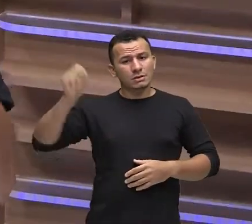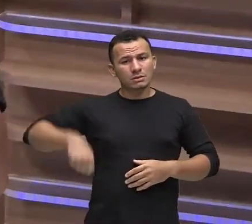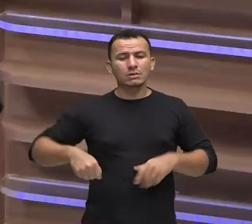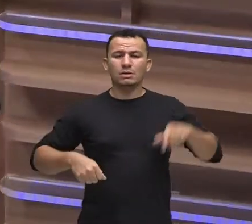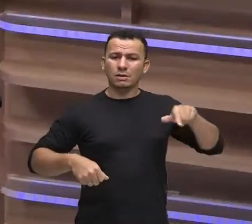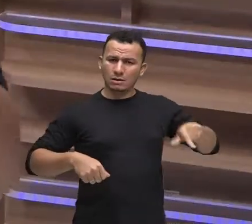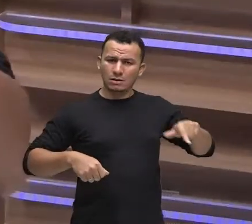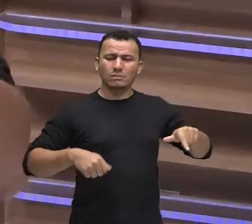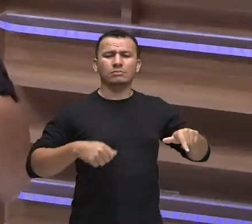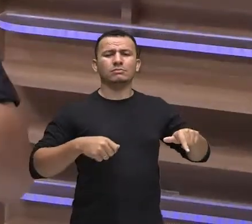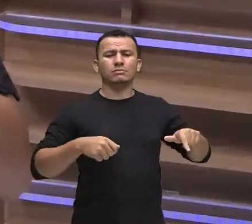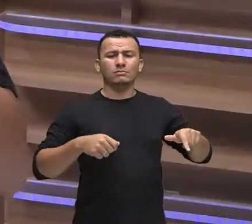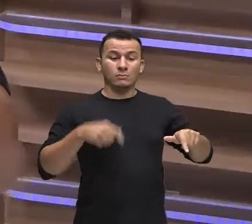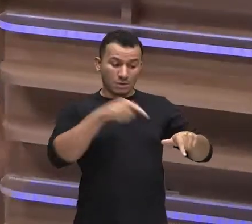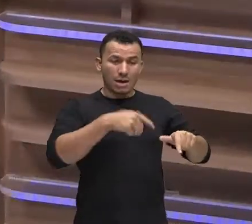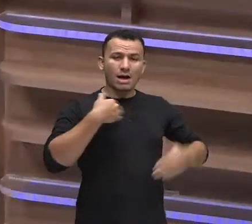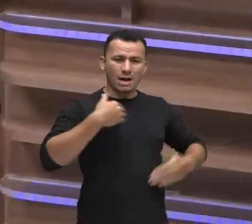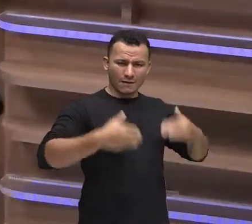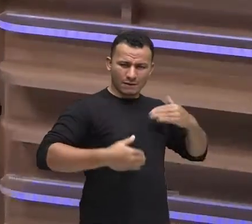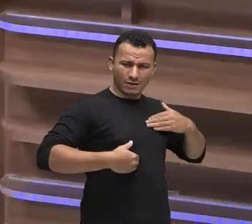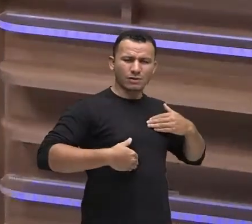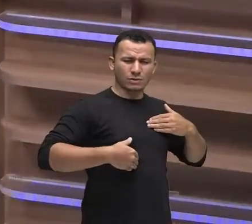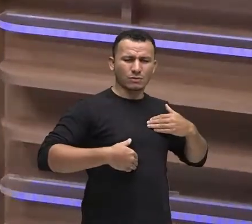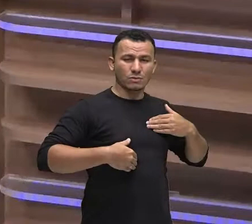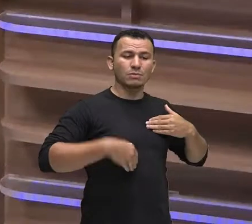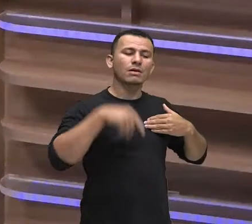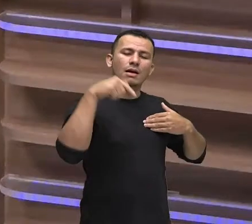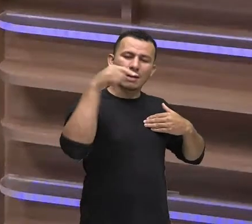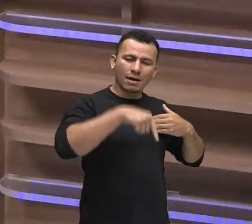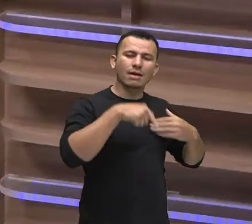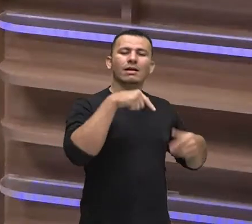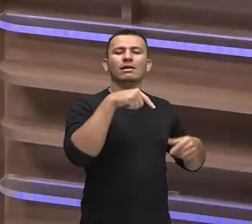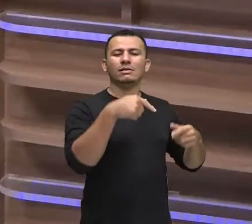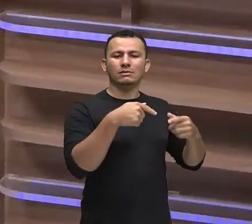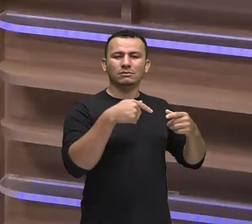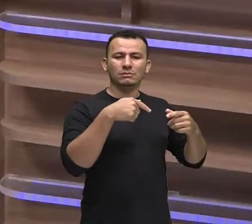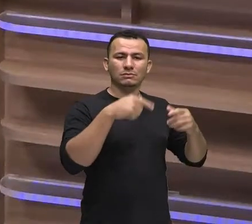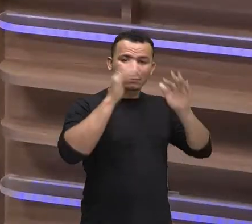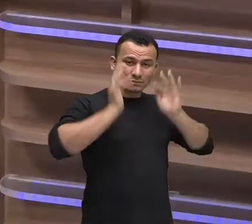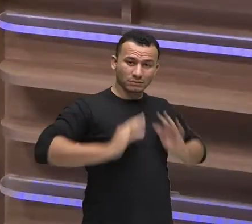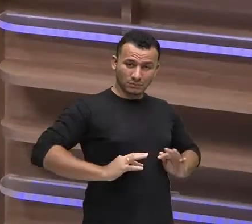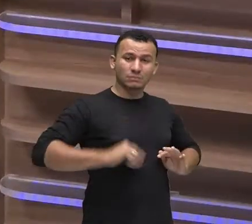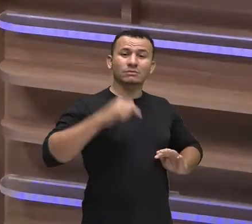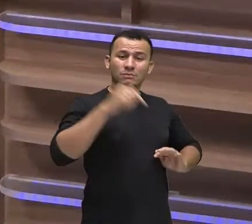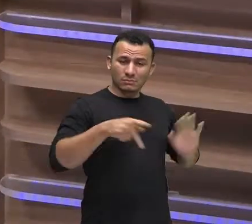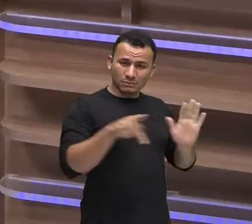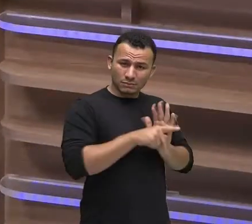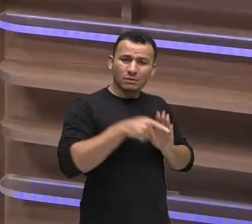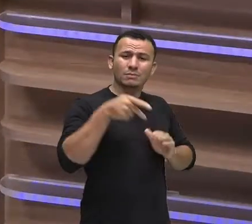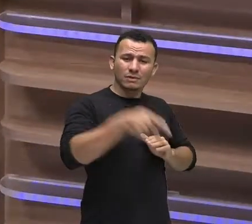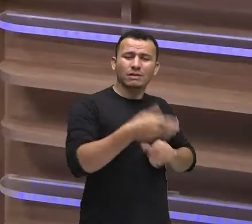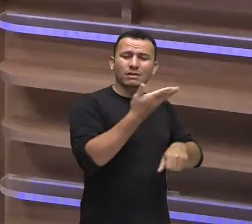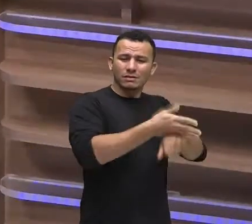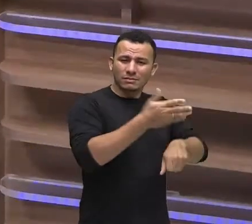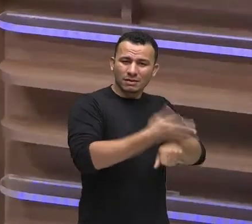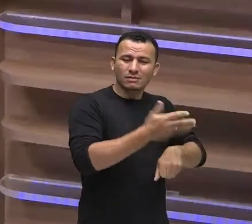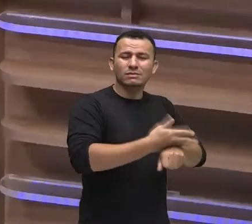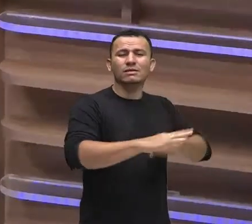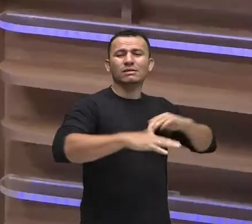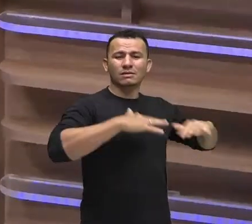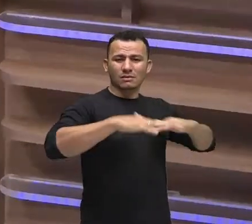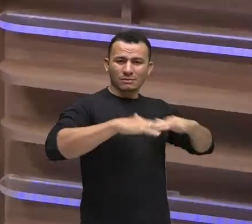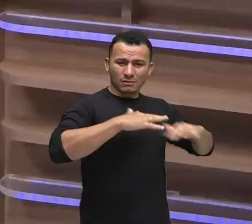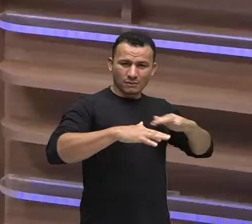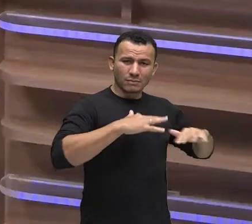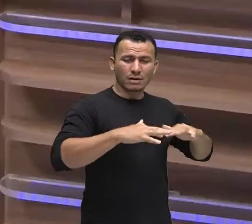a máxima para o aspecto físico, fisiológico, está no fazer, né? Nessa